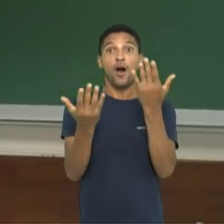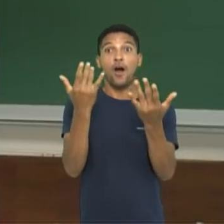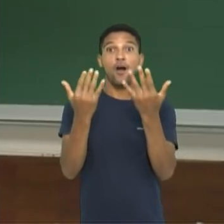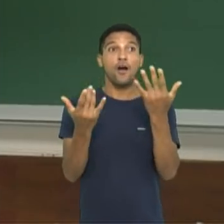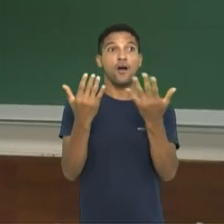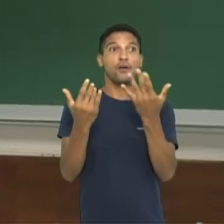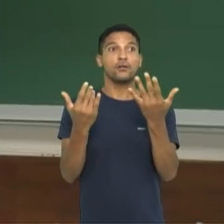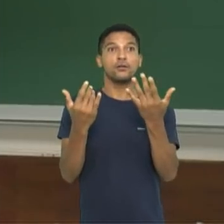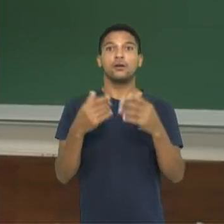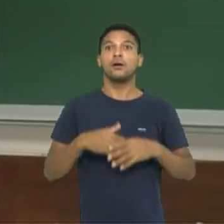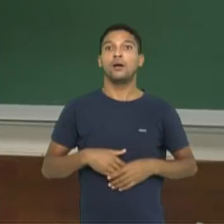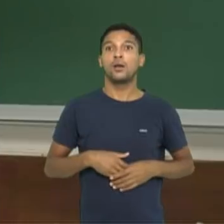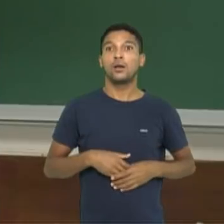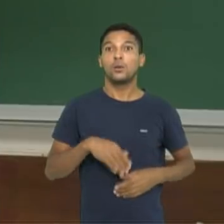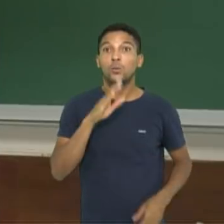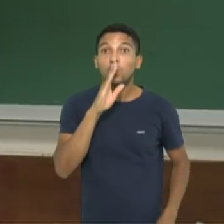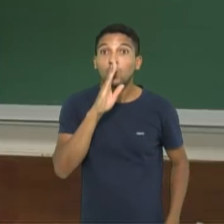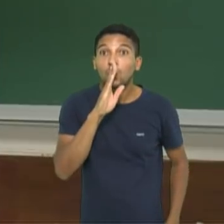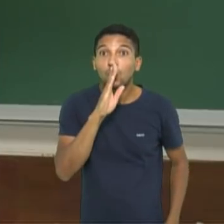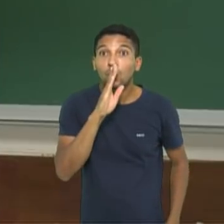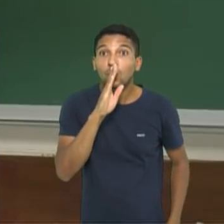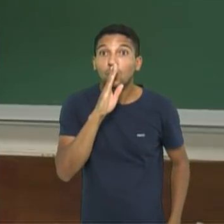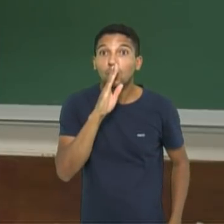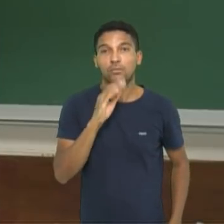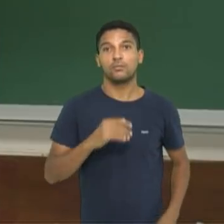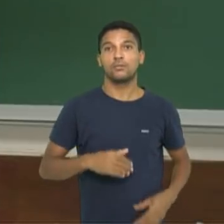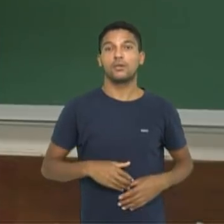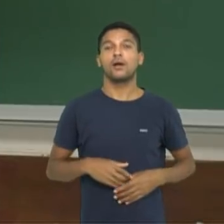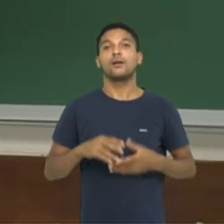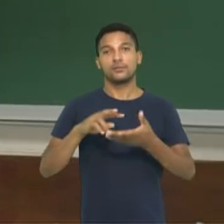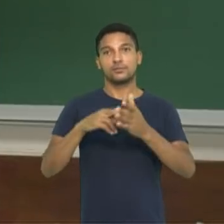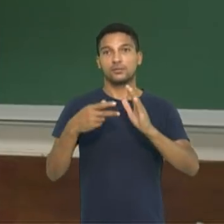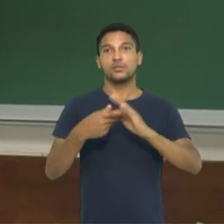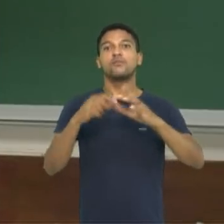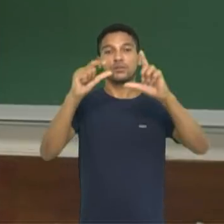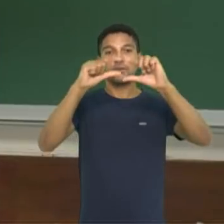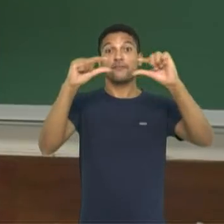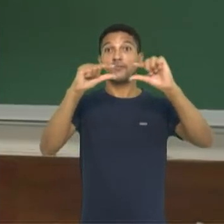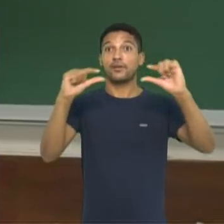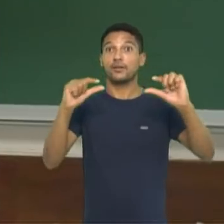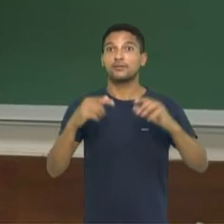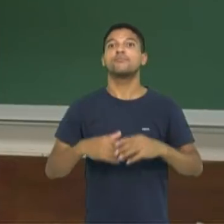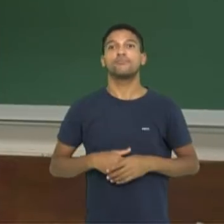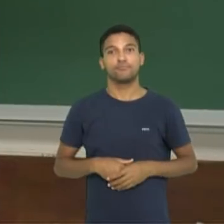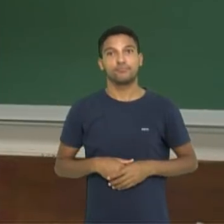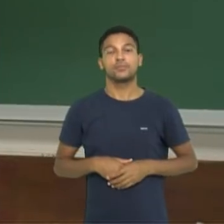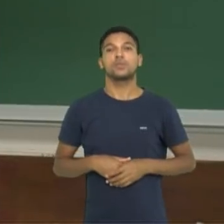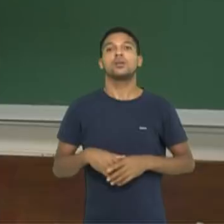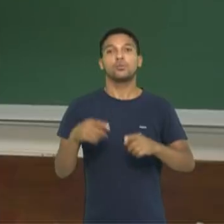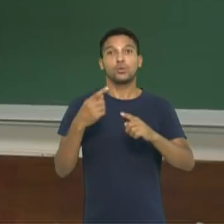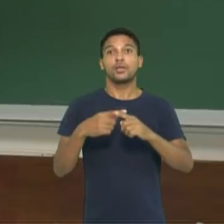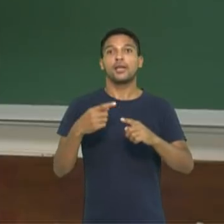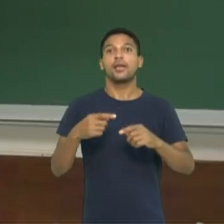de palavra única, mas sim, são frases, por quê? Porque elas veiculam uma